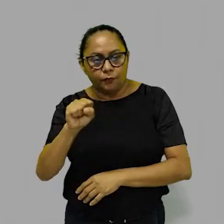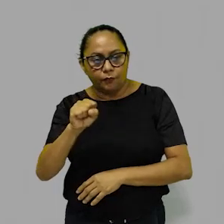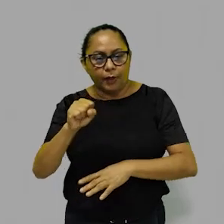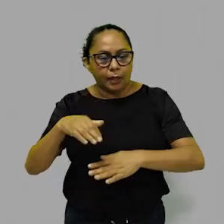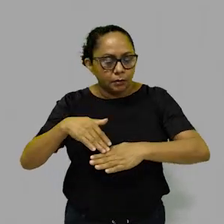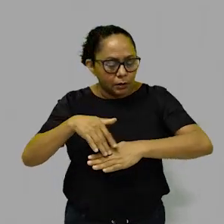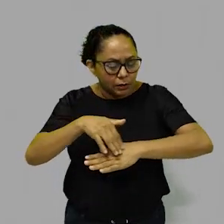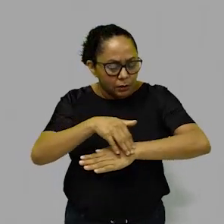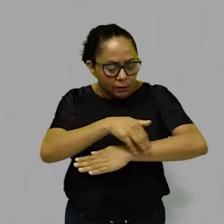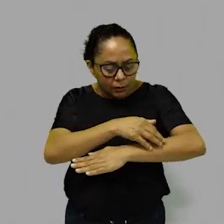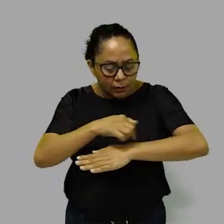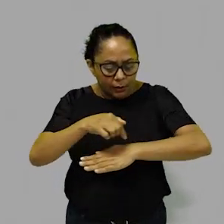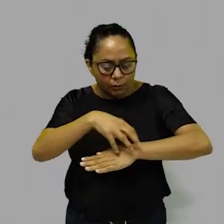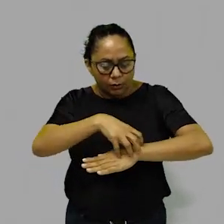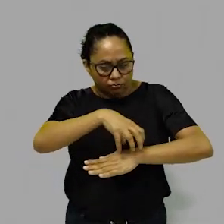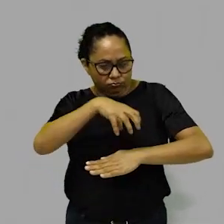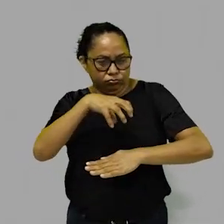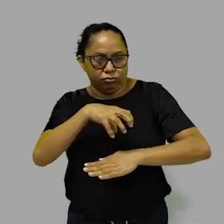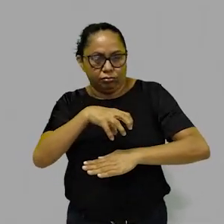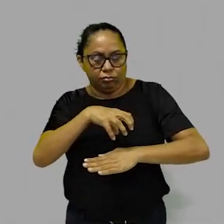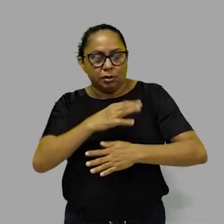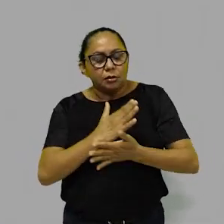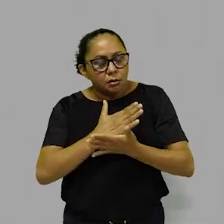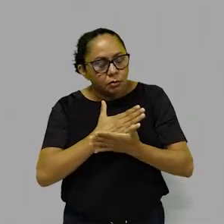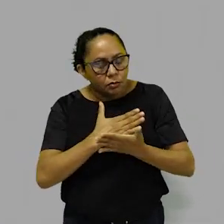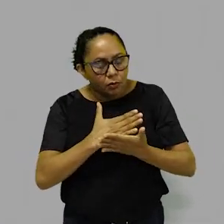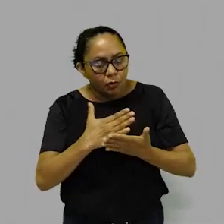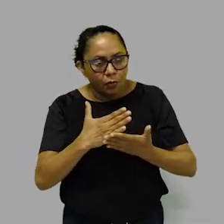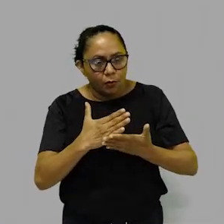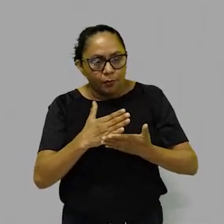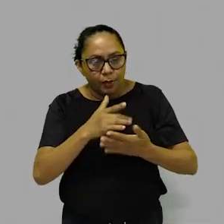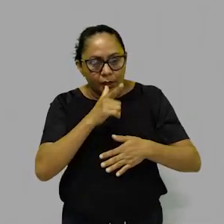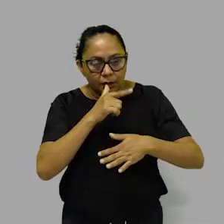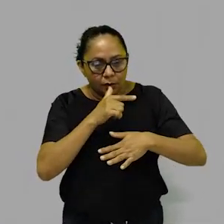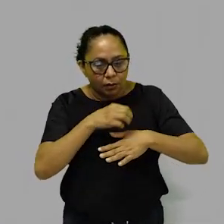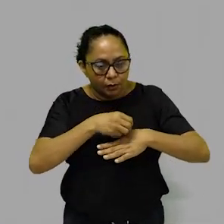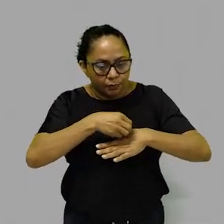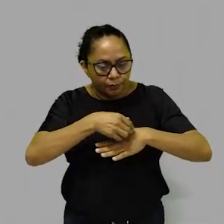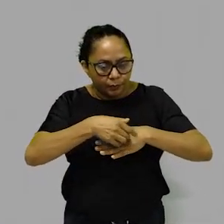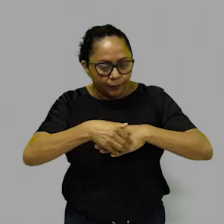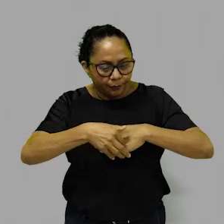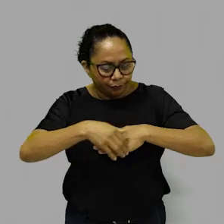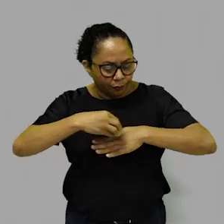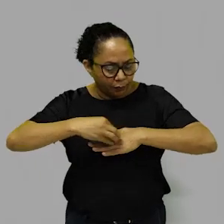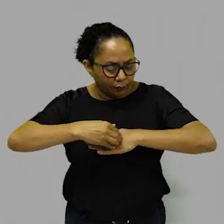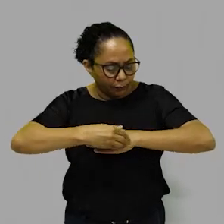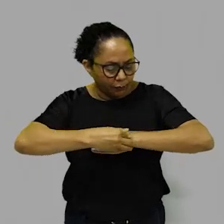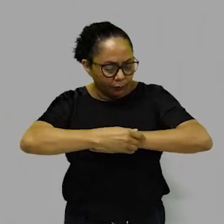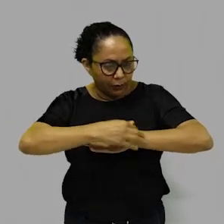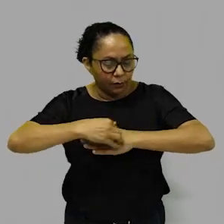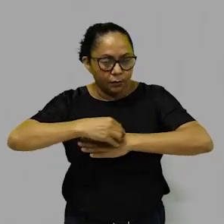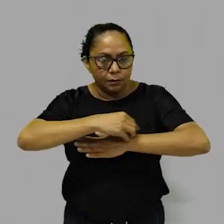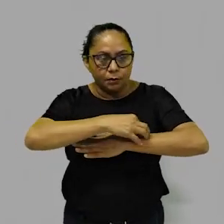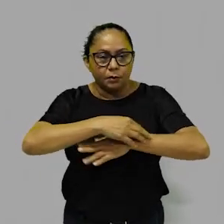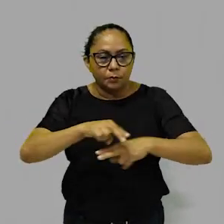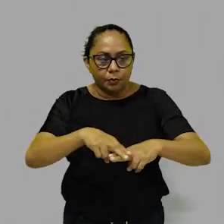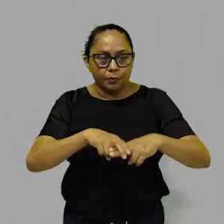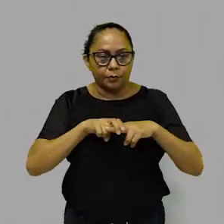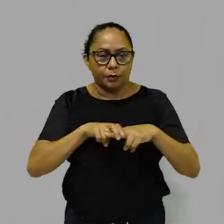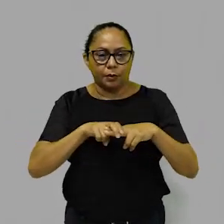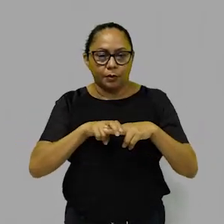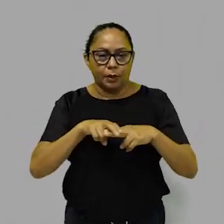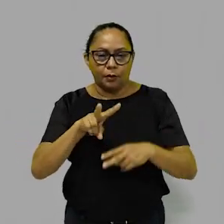está inflamada, eles vão começar a extravasar líquido do sangue para os tecidos, ok? Por causa